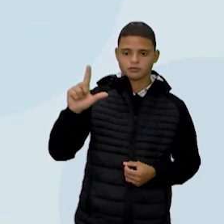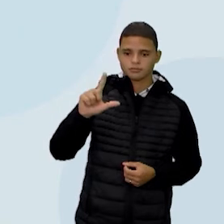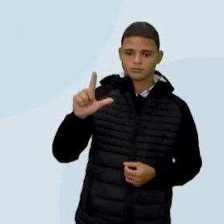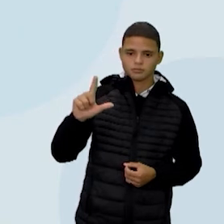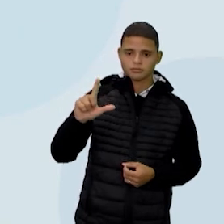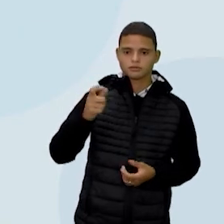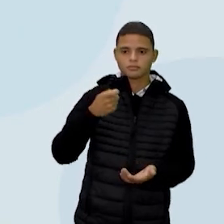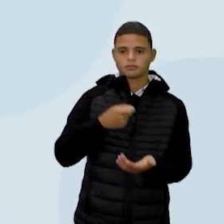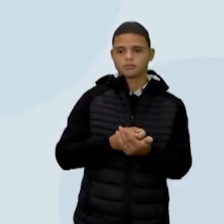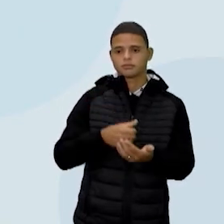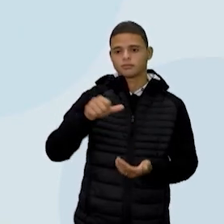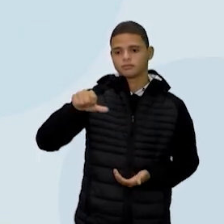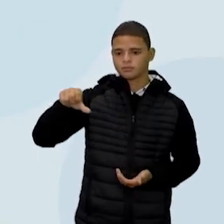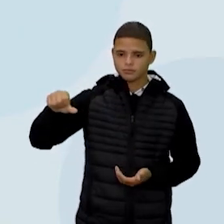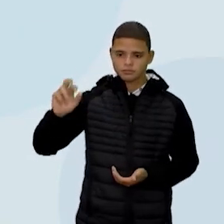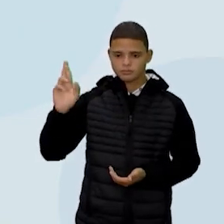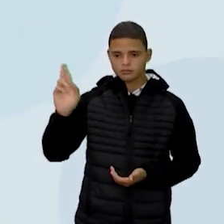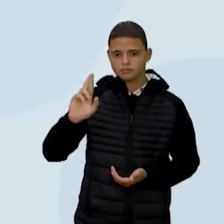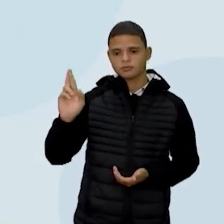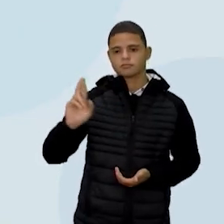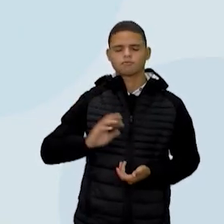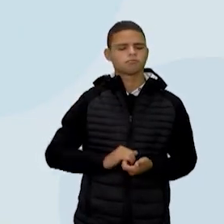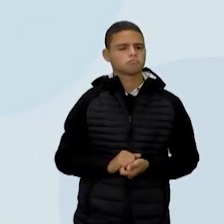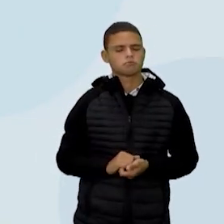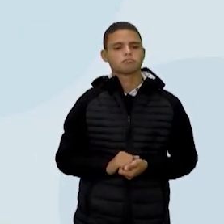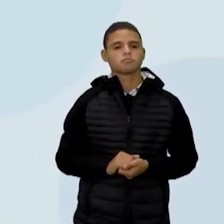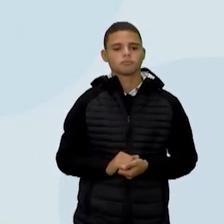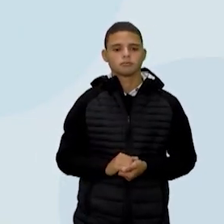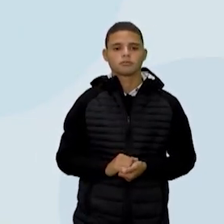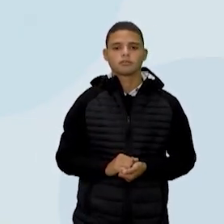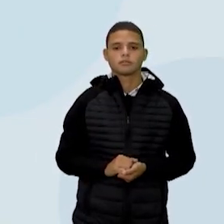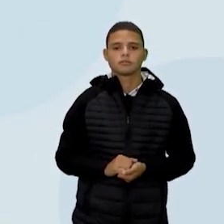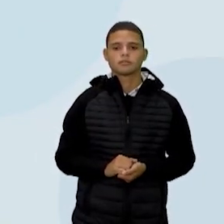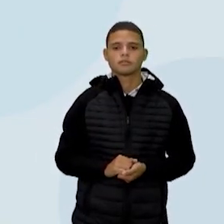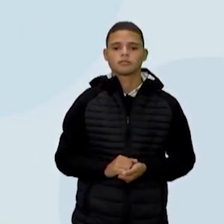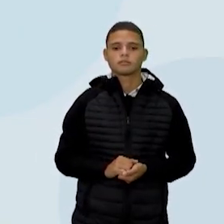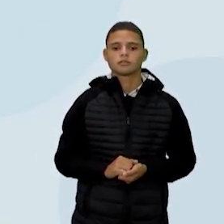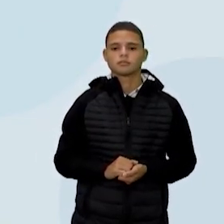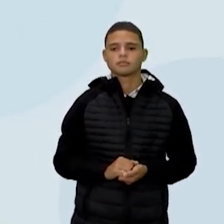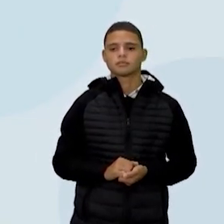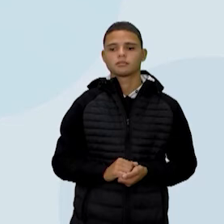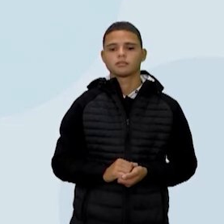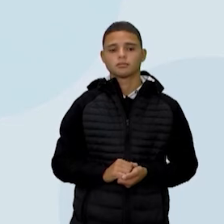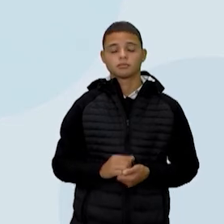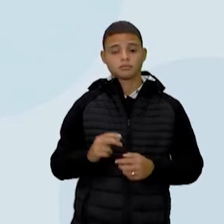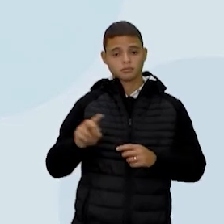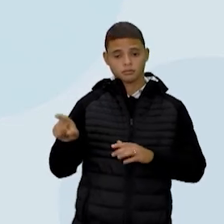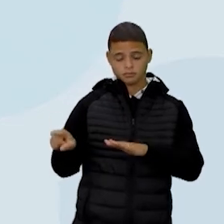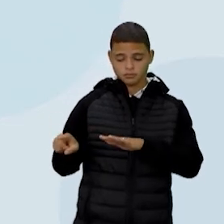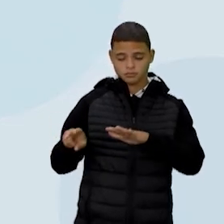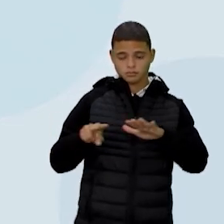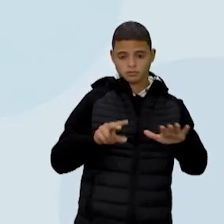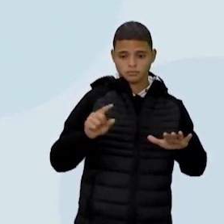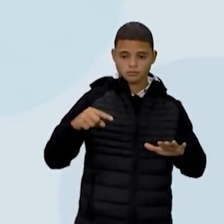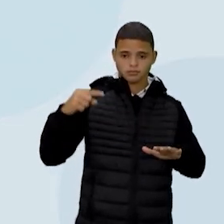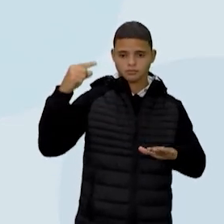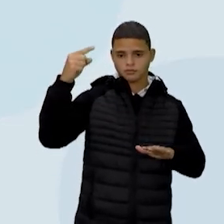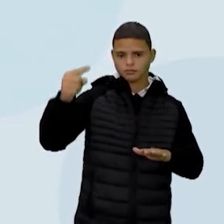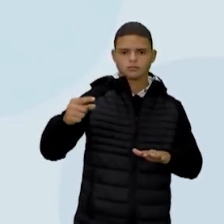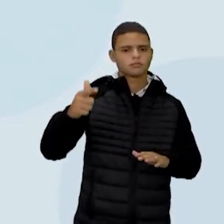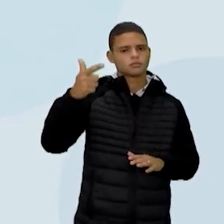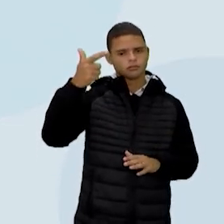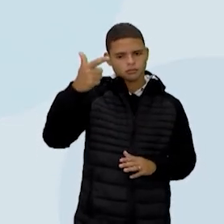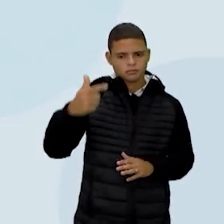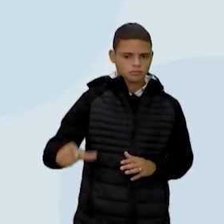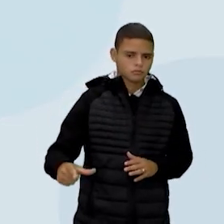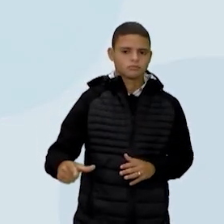R$ 99,00, né? Pagou barato, Marina. Uma semana depois, ela reabasteceu